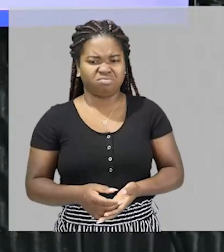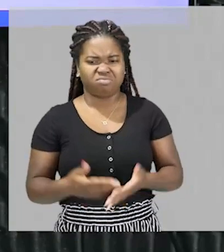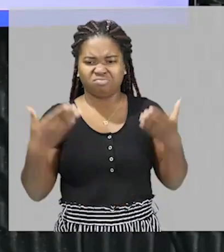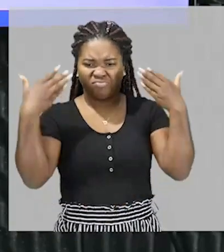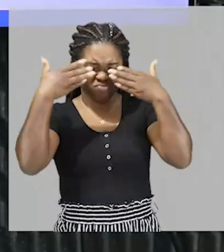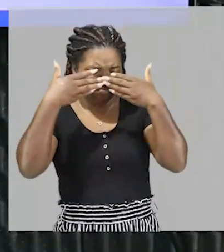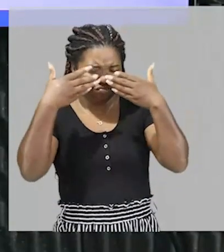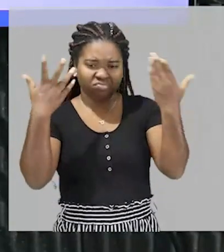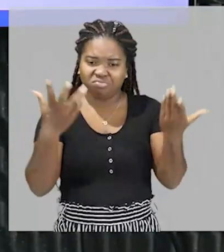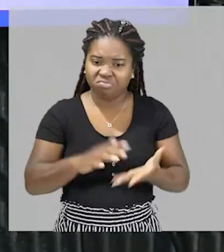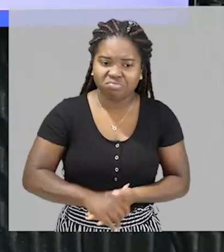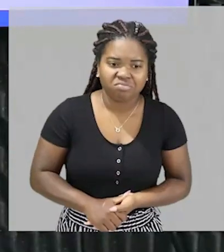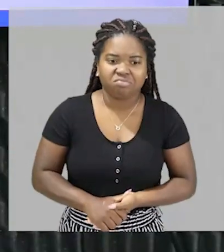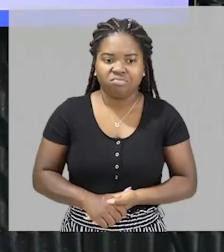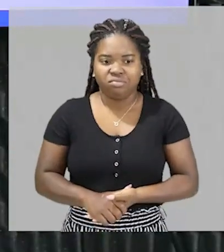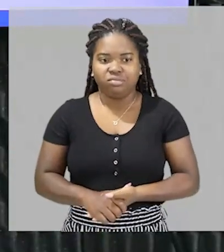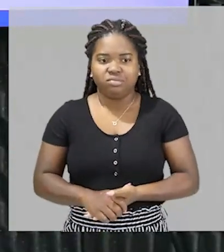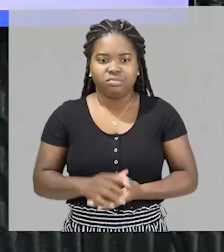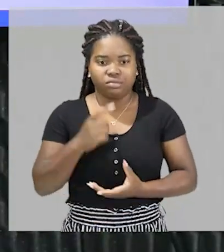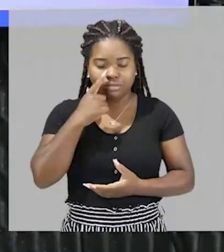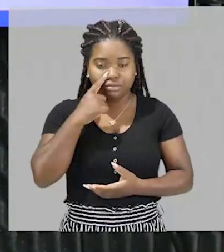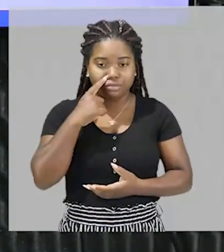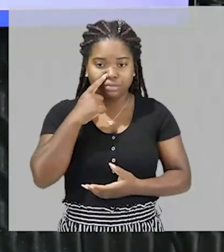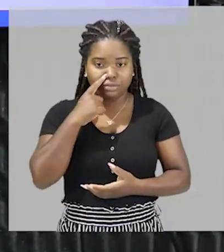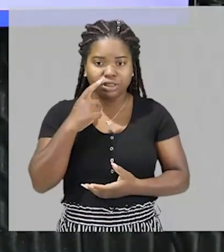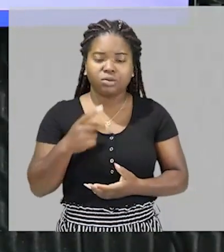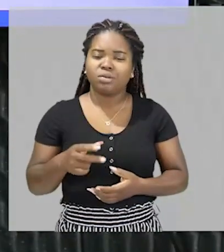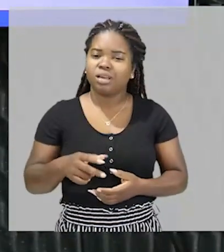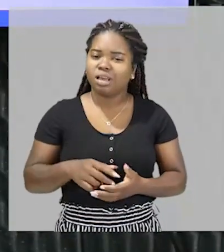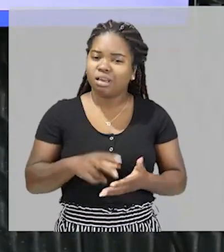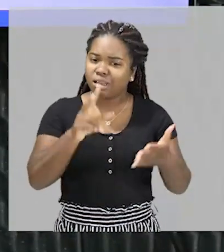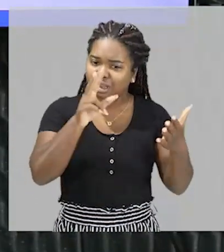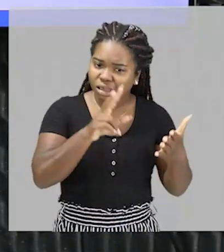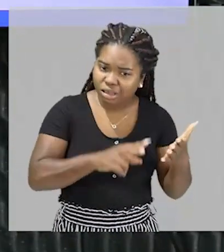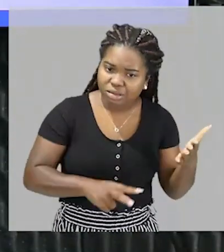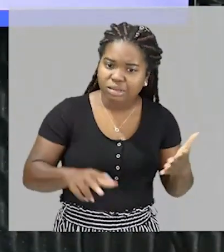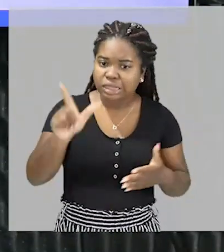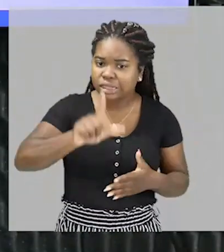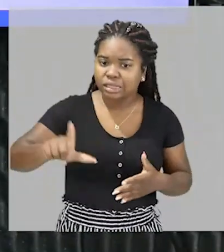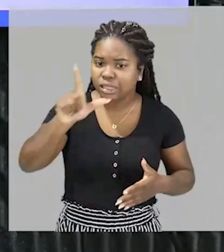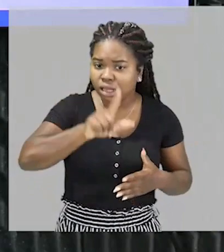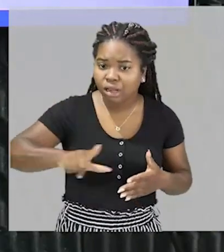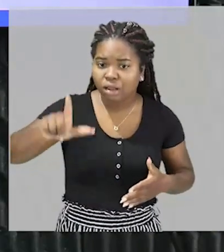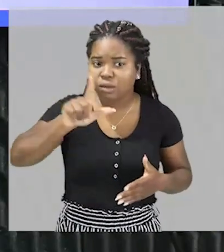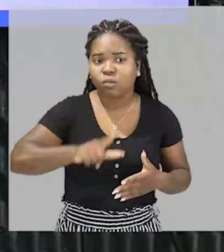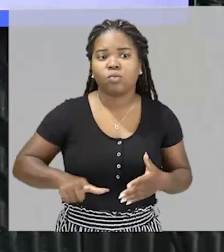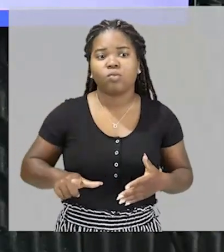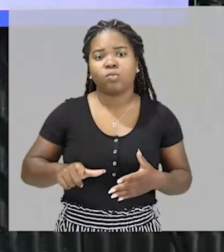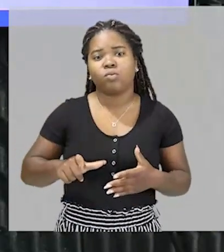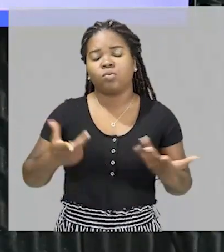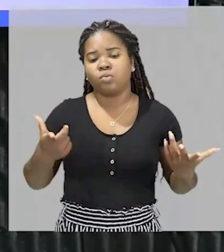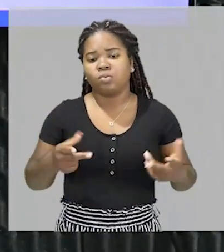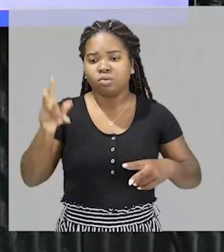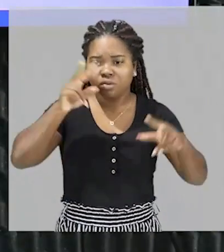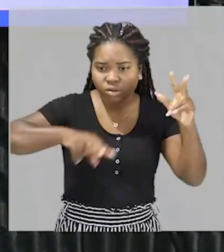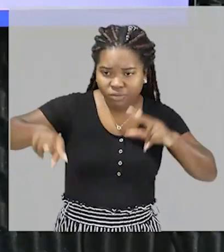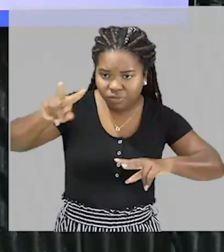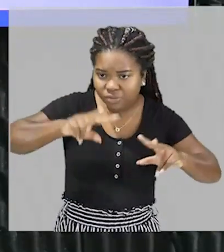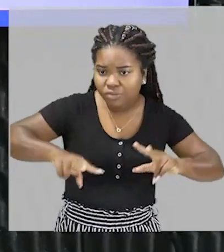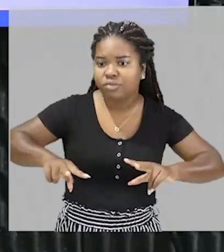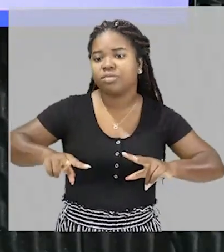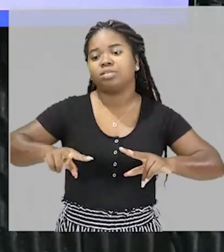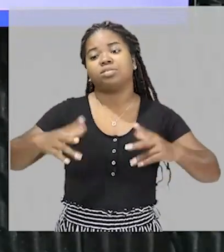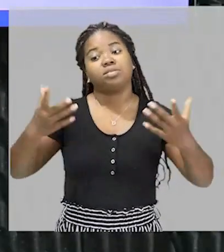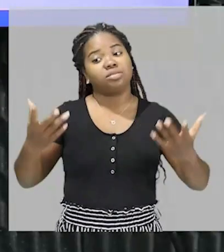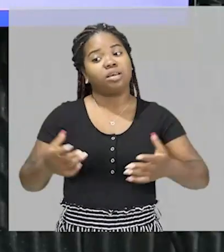apropriação, é a leitura visual que dita. Nós vivemos num mundo onde a imagem é tudo. E se você não sabe fazer essa leitura de